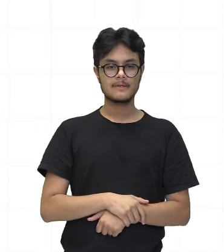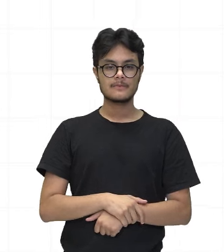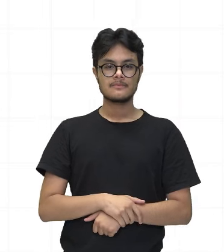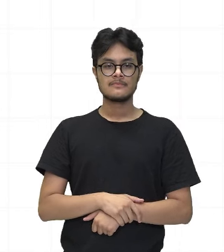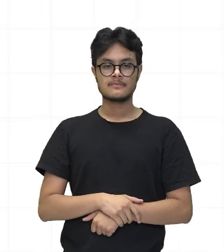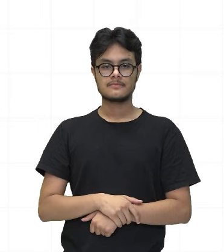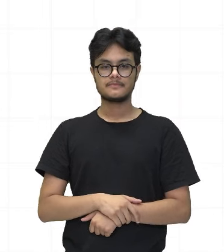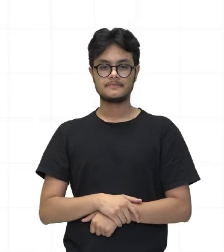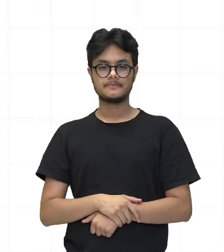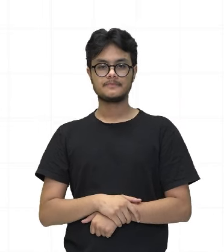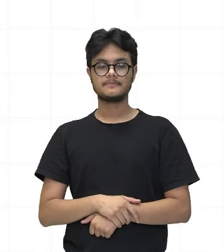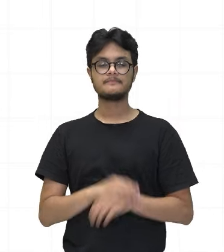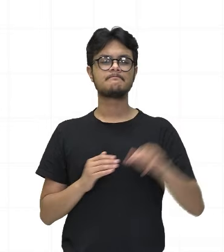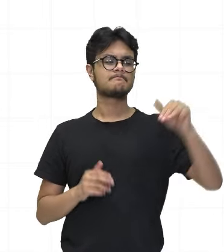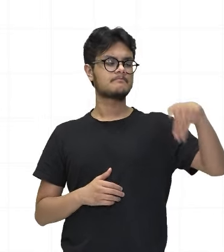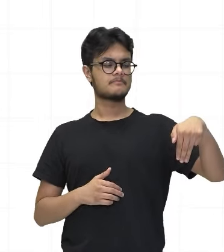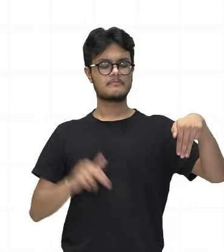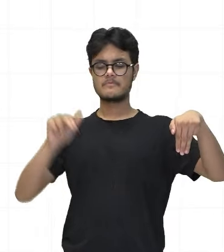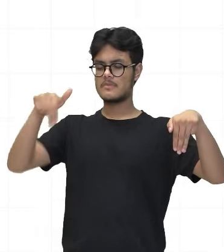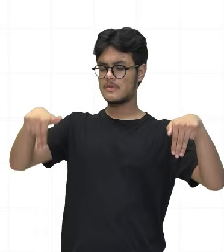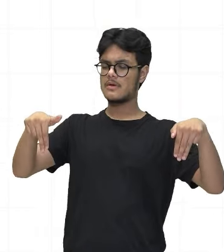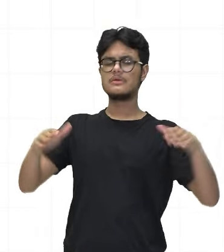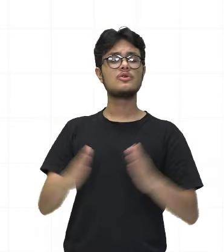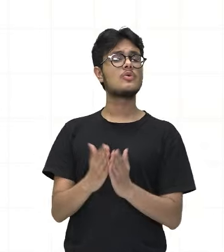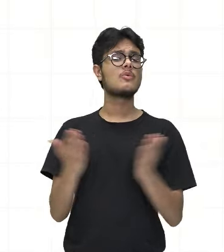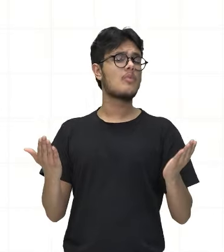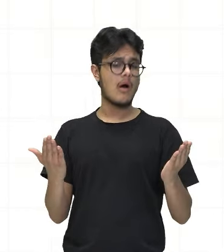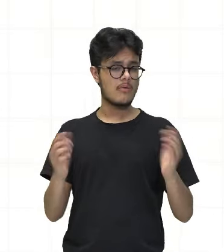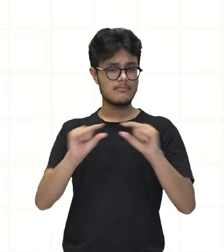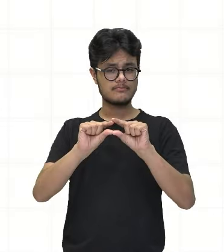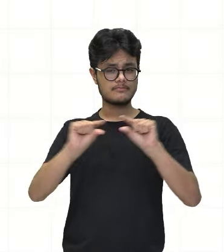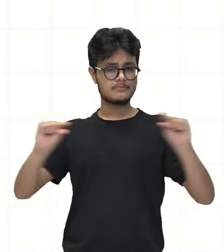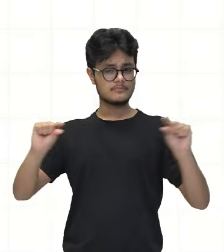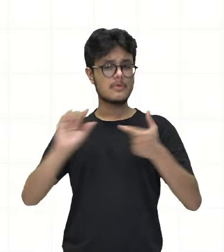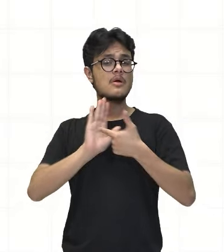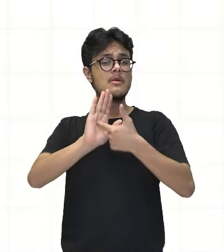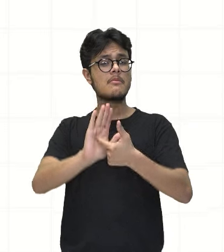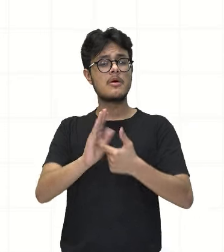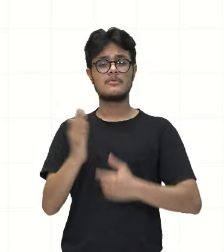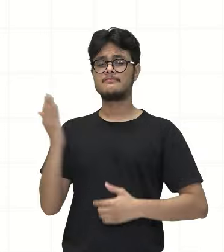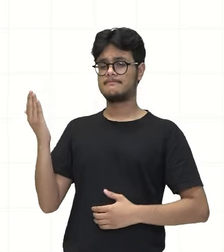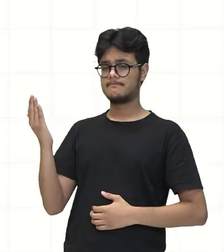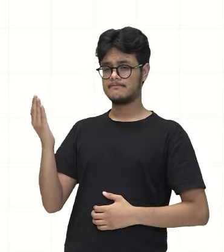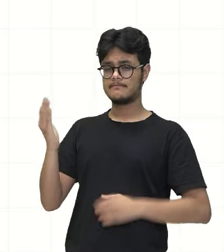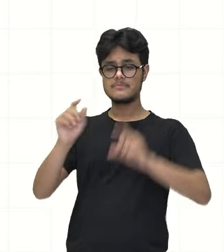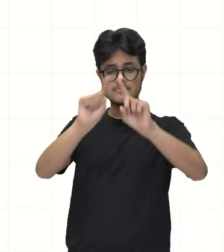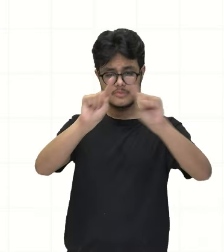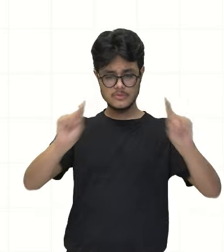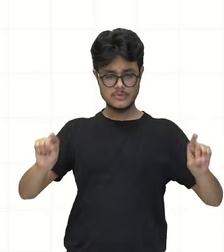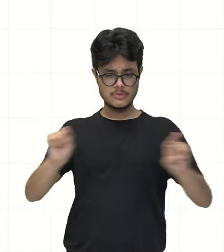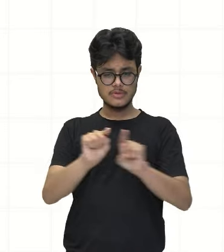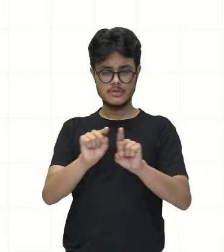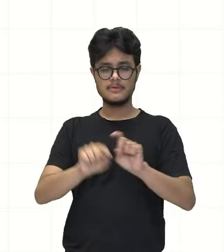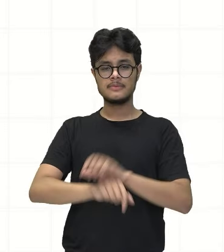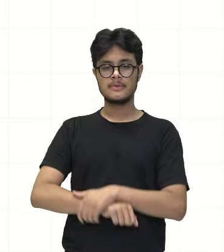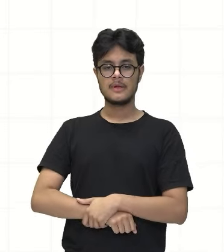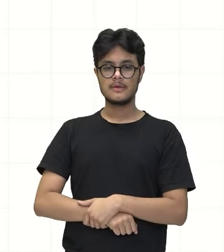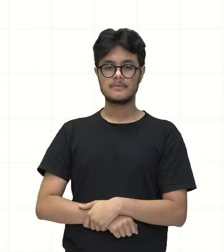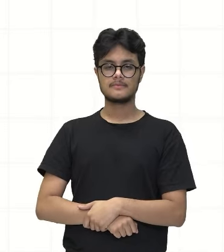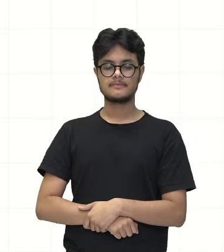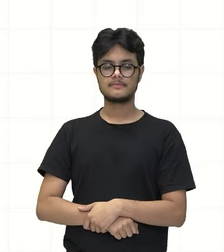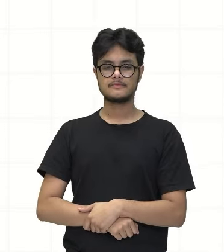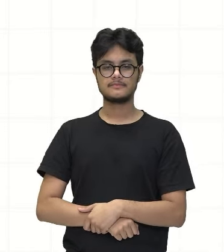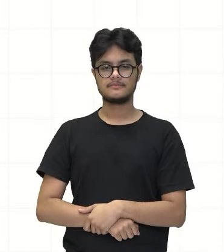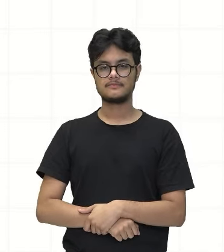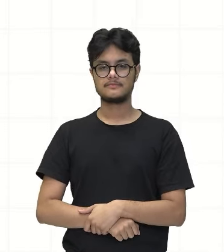Determine as medidas M e N indicadas no triângulo retângulo a seguir. Então,